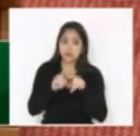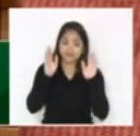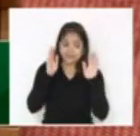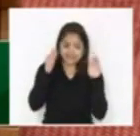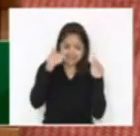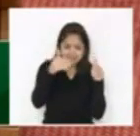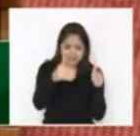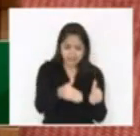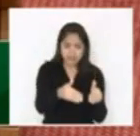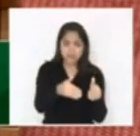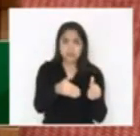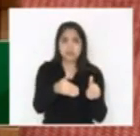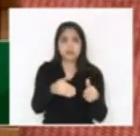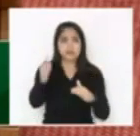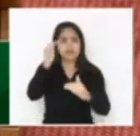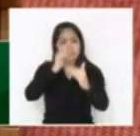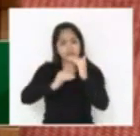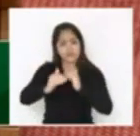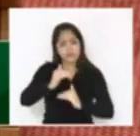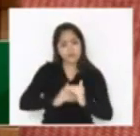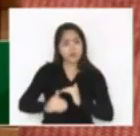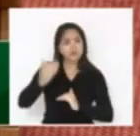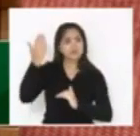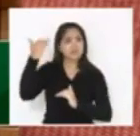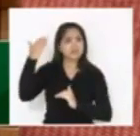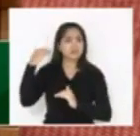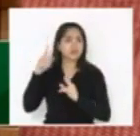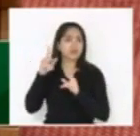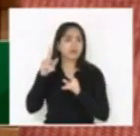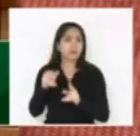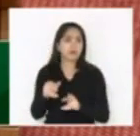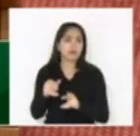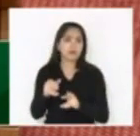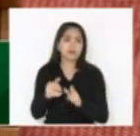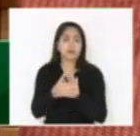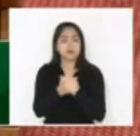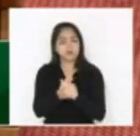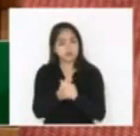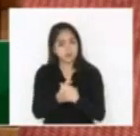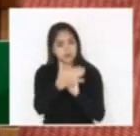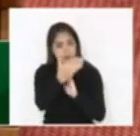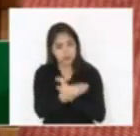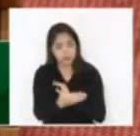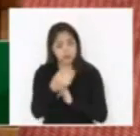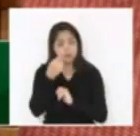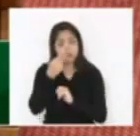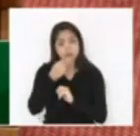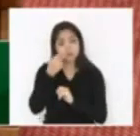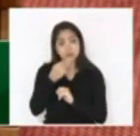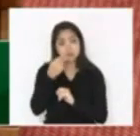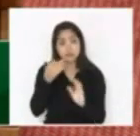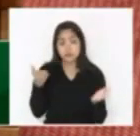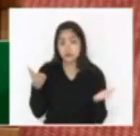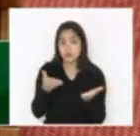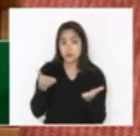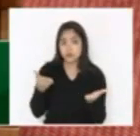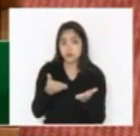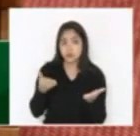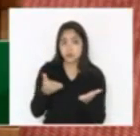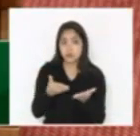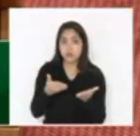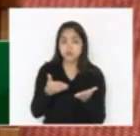novo, na volta ao passado. Por isso quero lhe cumprimentar, lhe parabenizar e dizer que hoje o tempo era meu e